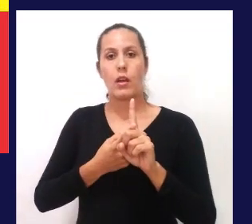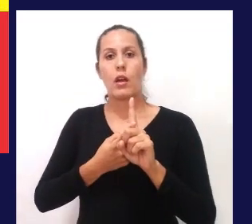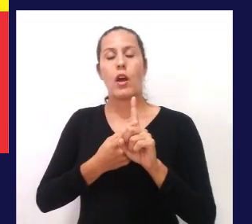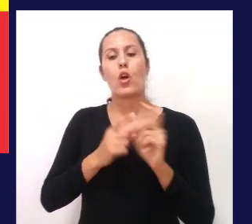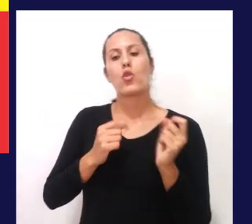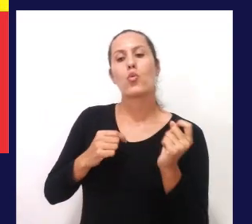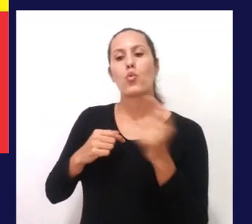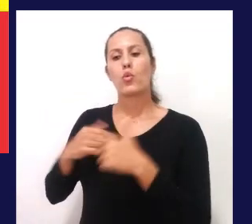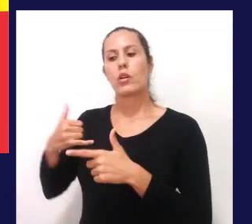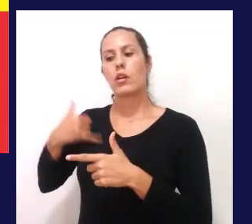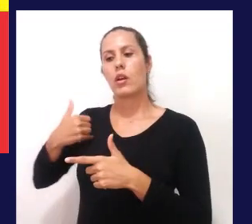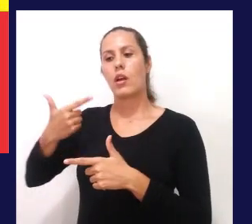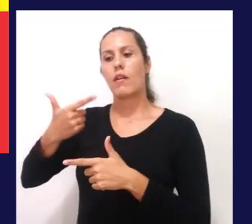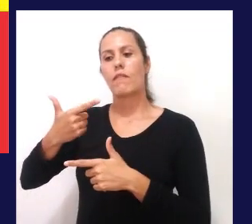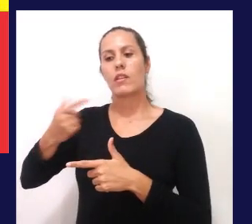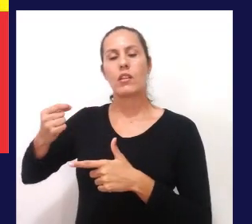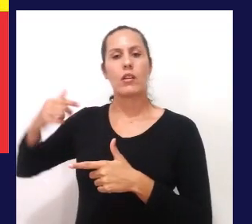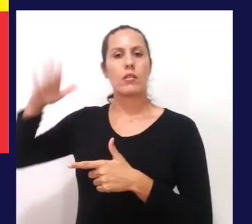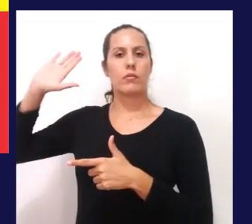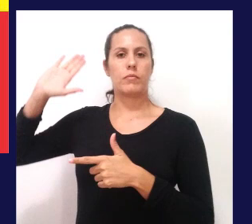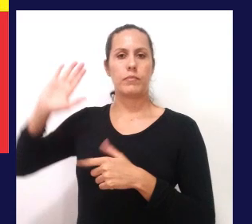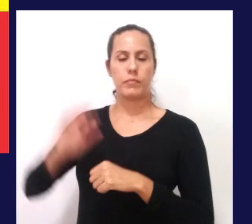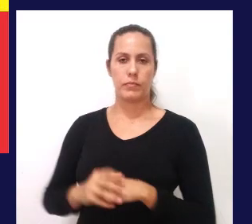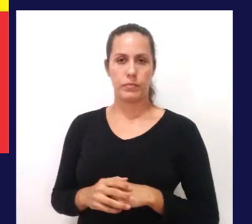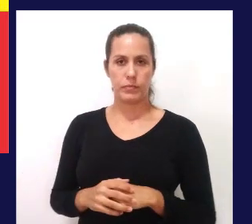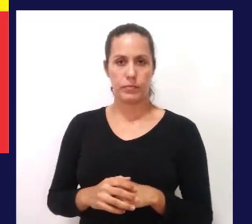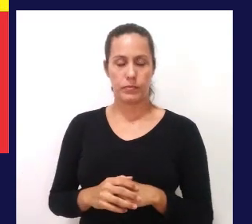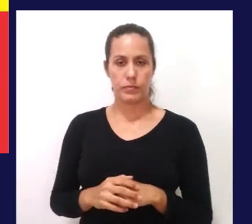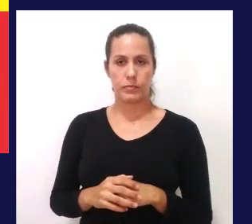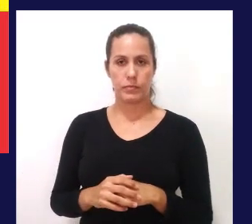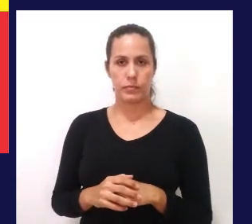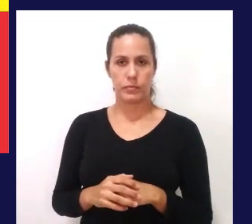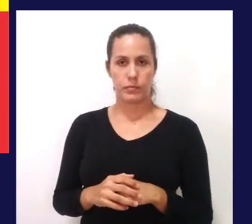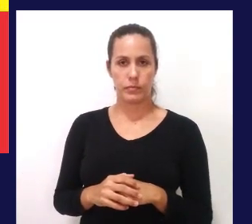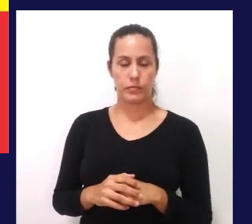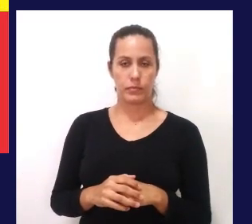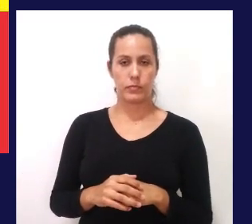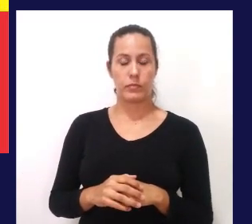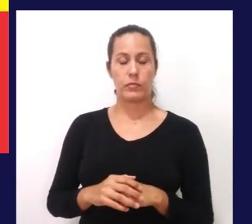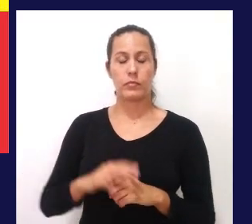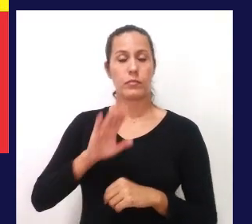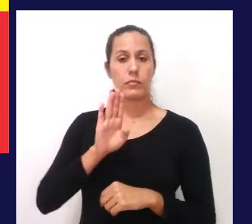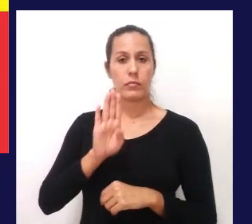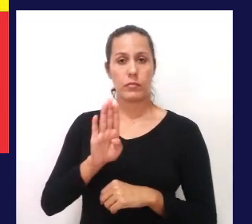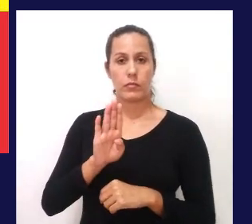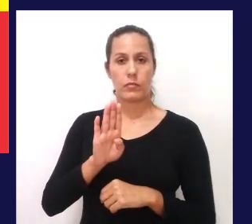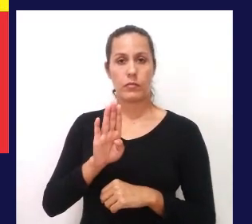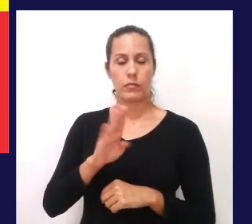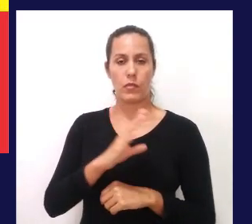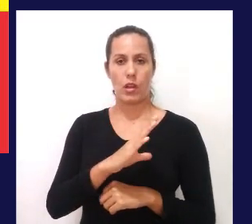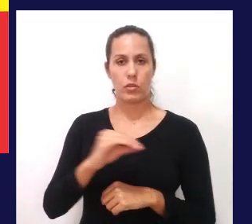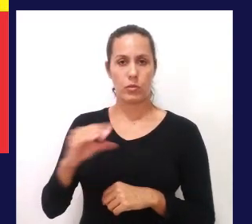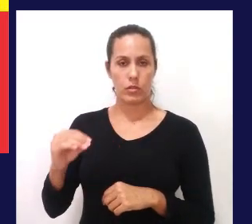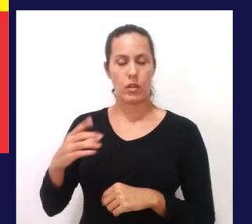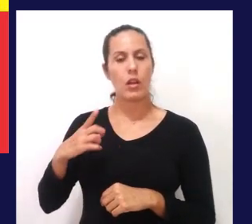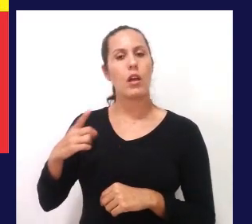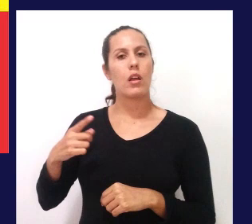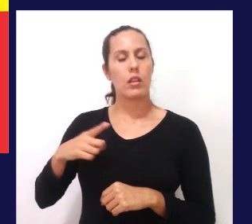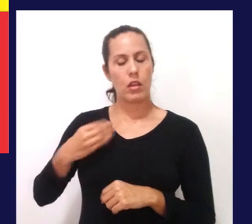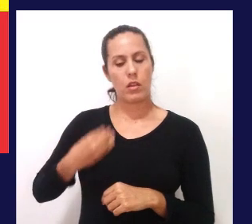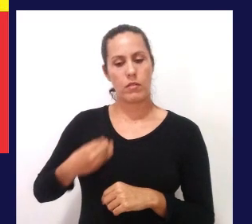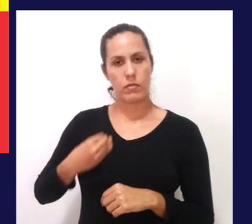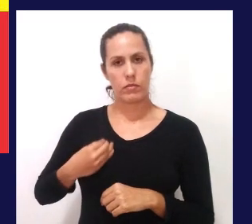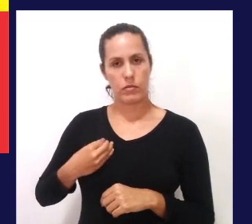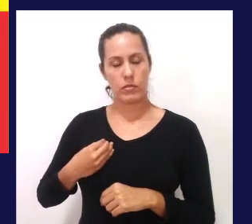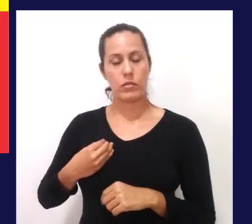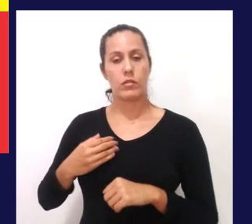ou parto do que mulheres acima dos 20 anos. Alternativa B. Adolescentes possuem